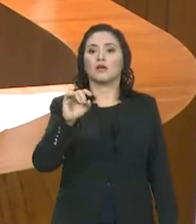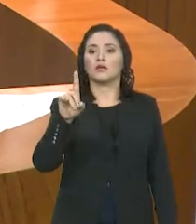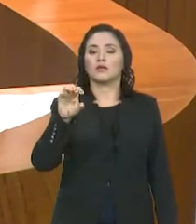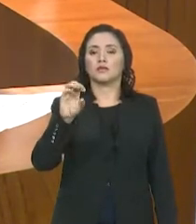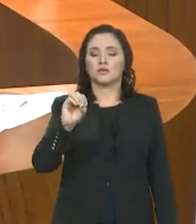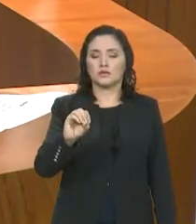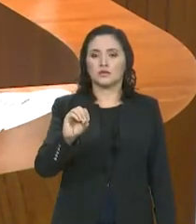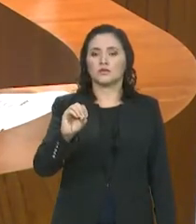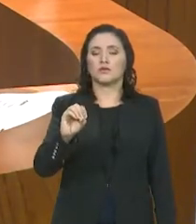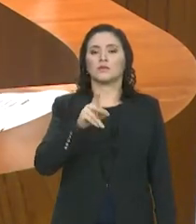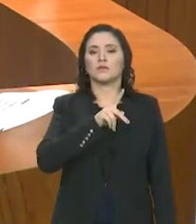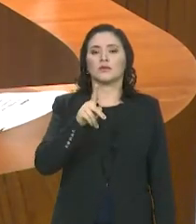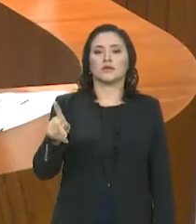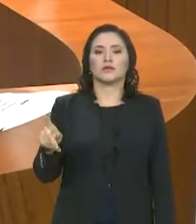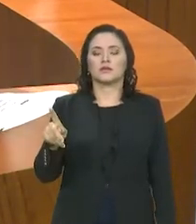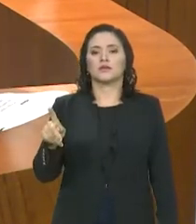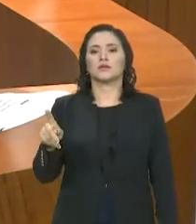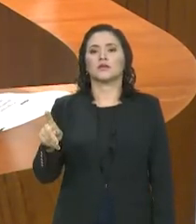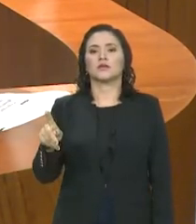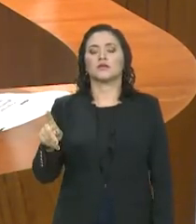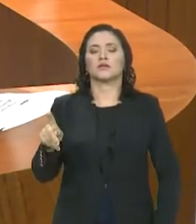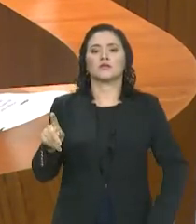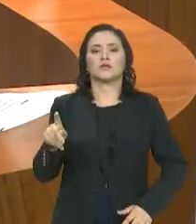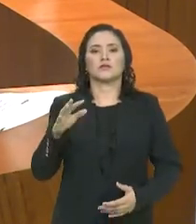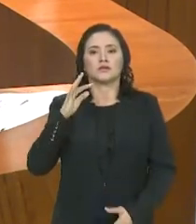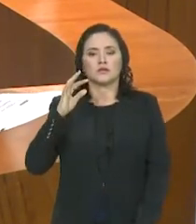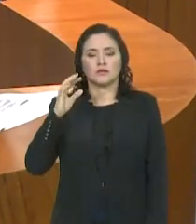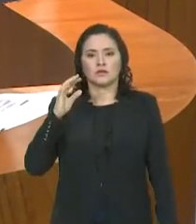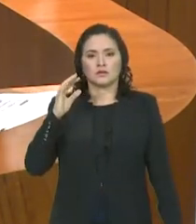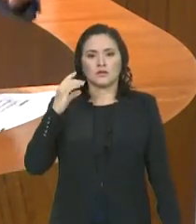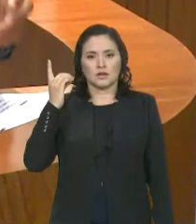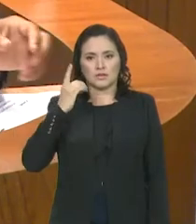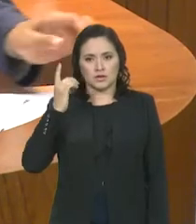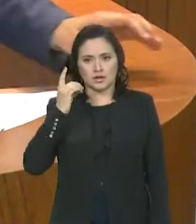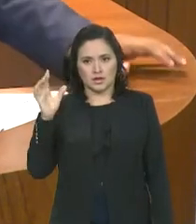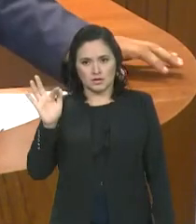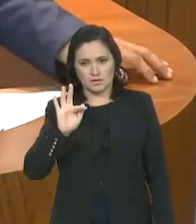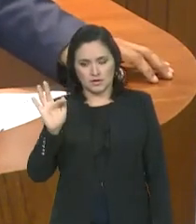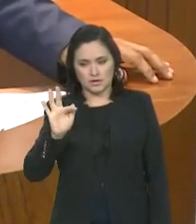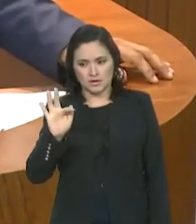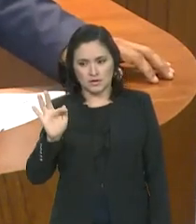nessa solicitação. Vamos realizar uma grande audiência pública com a Comissão